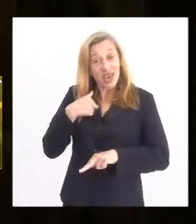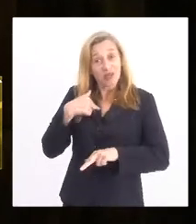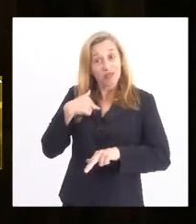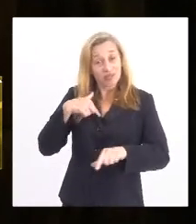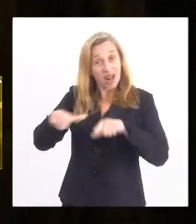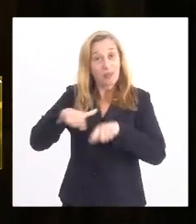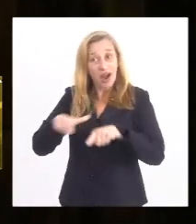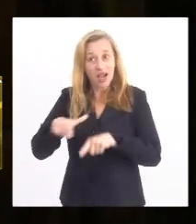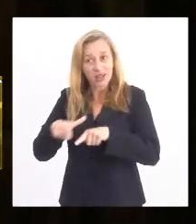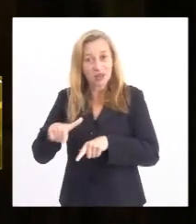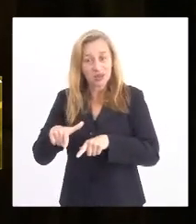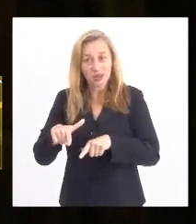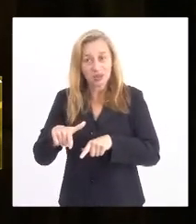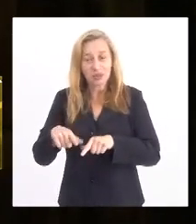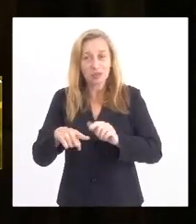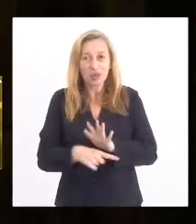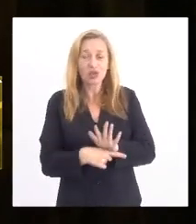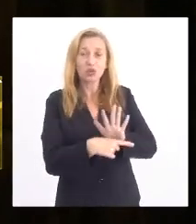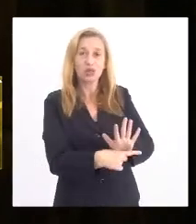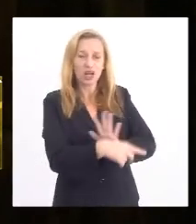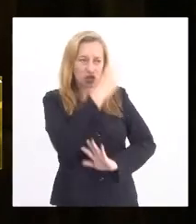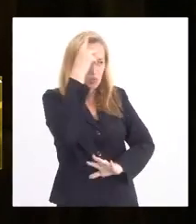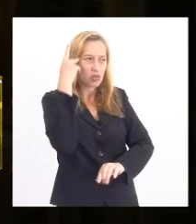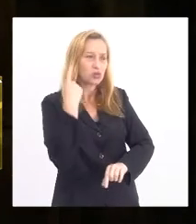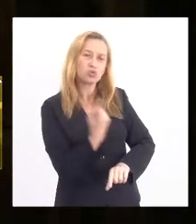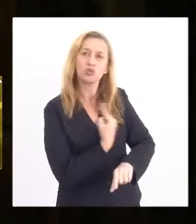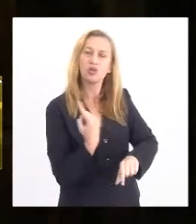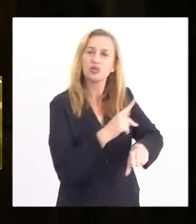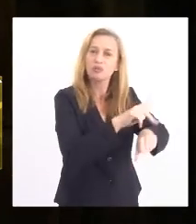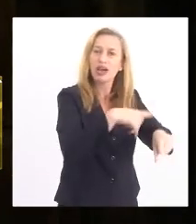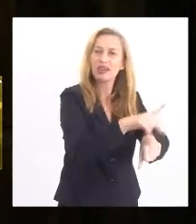é pelos empregos no nosso país